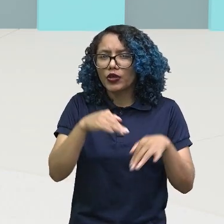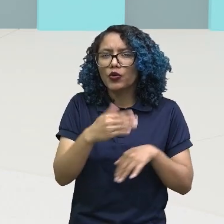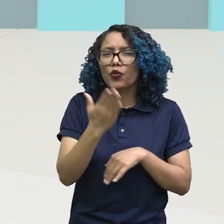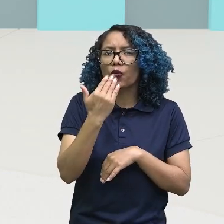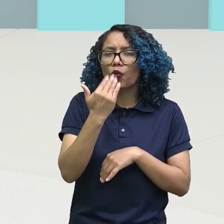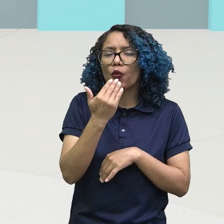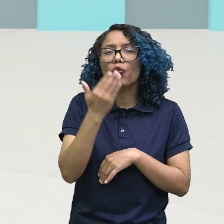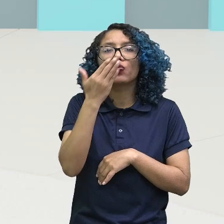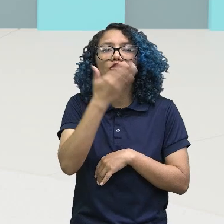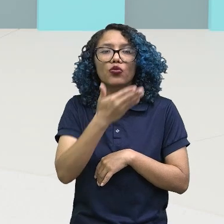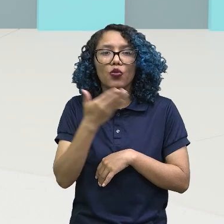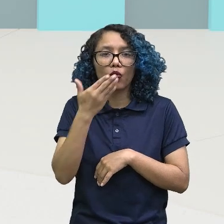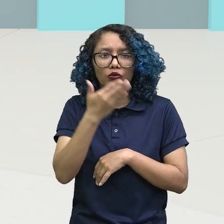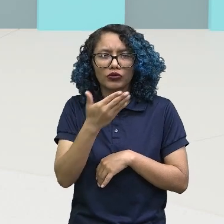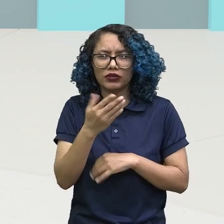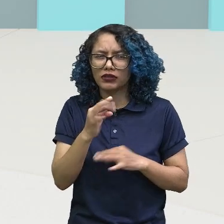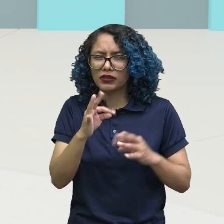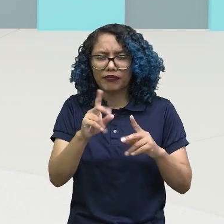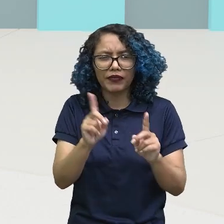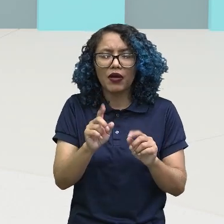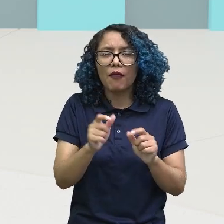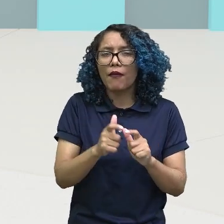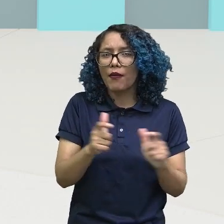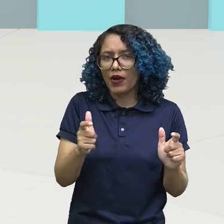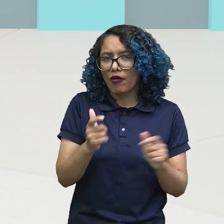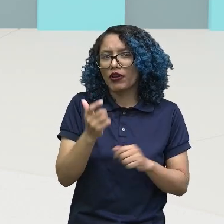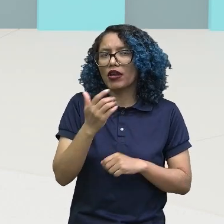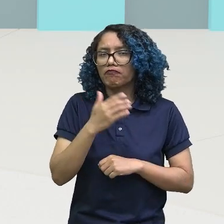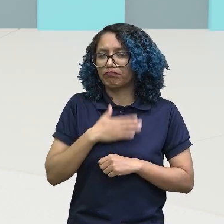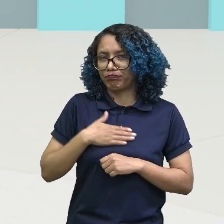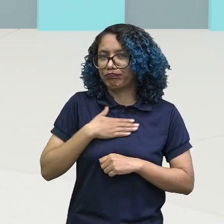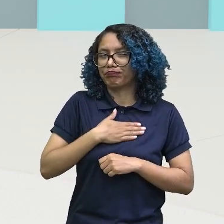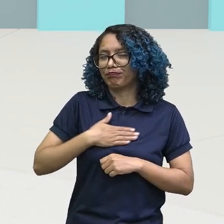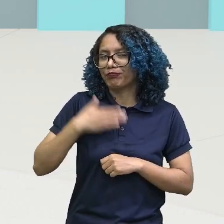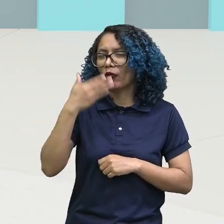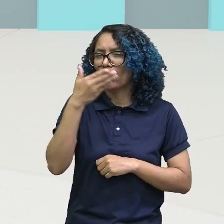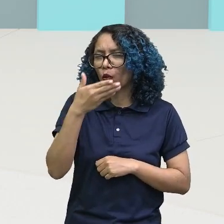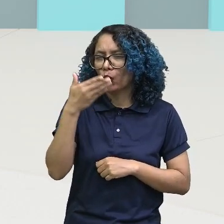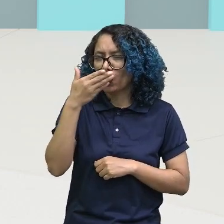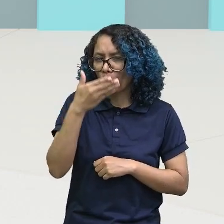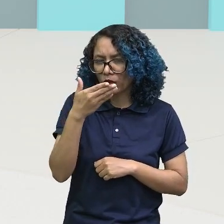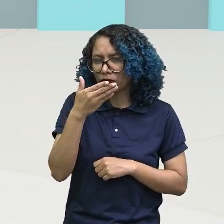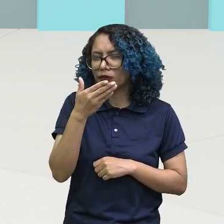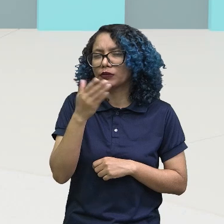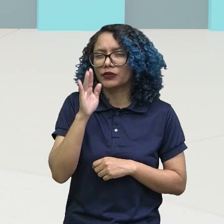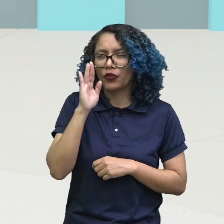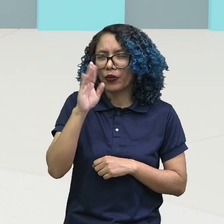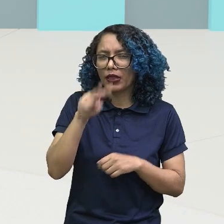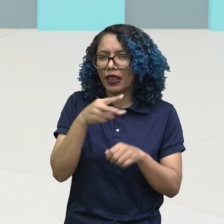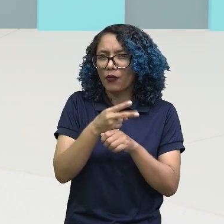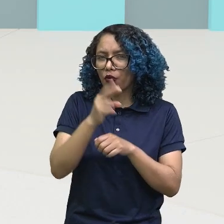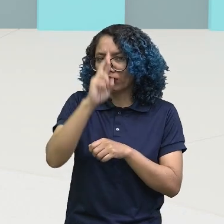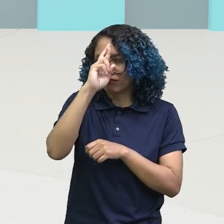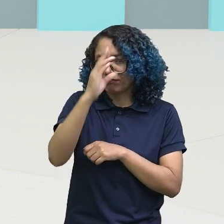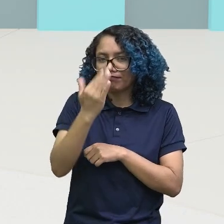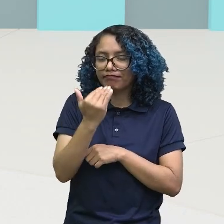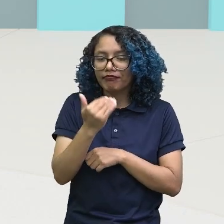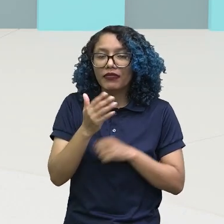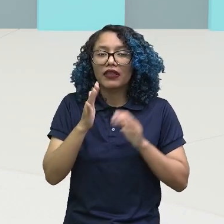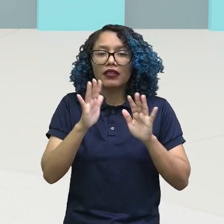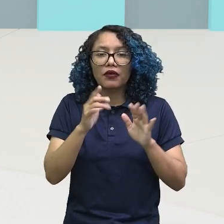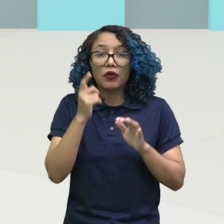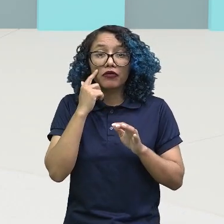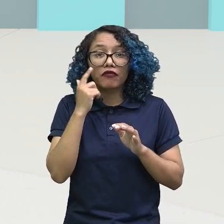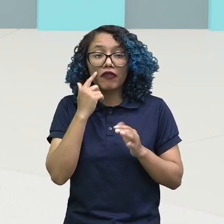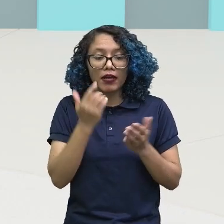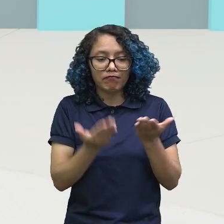a maioria sempre gosta de um docinho, né, depois do almoço, principalmente. Quando verifica seu